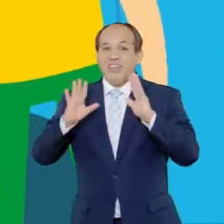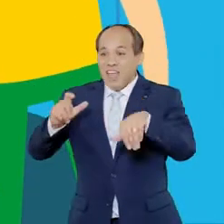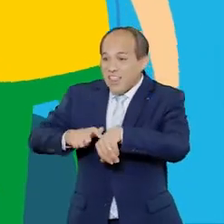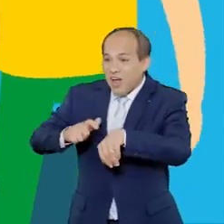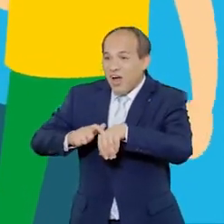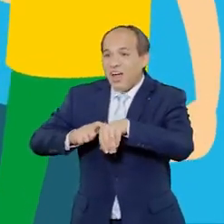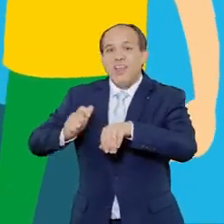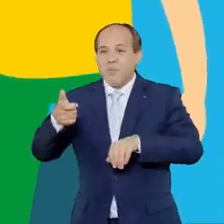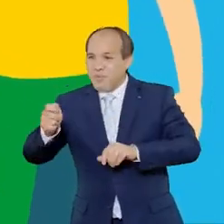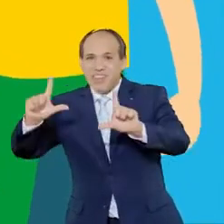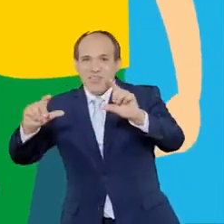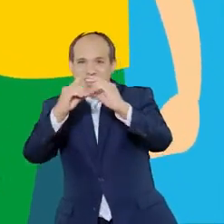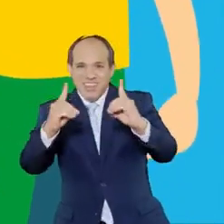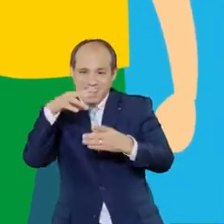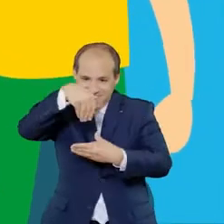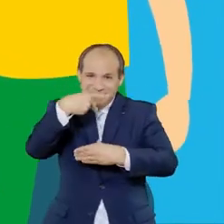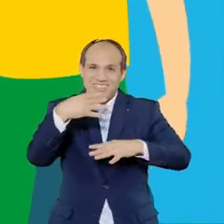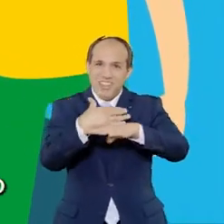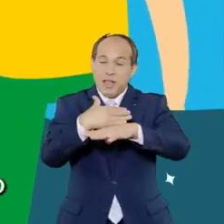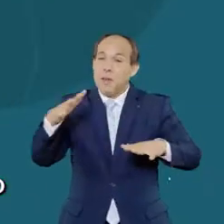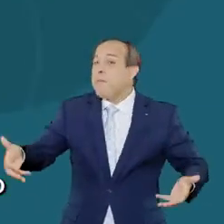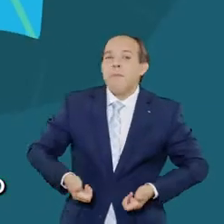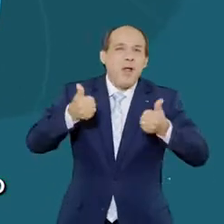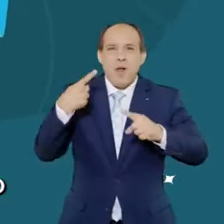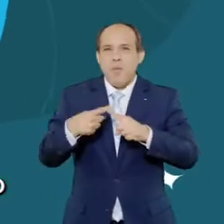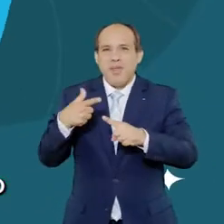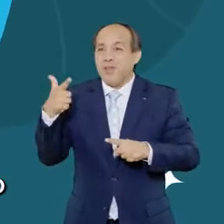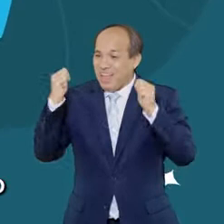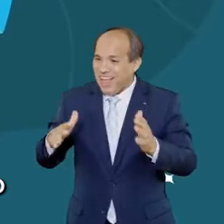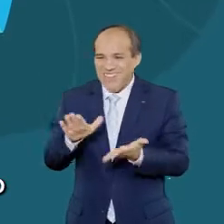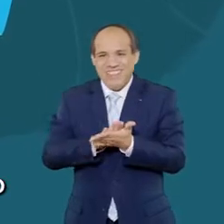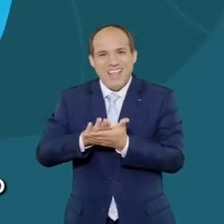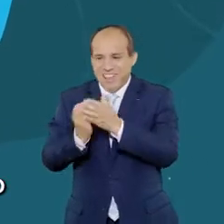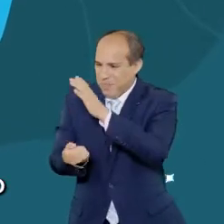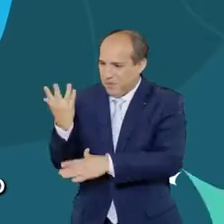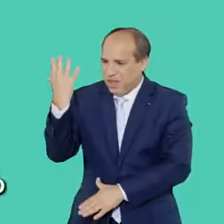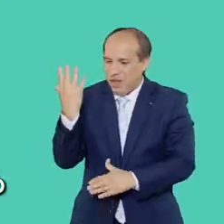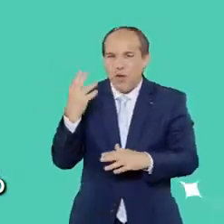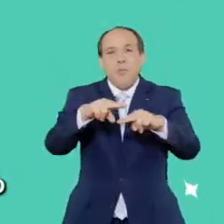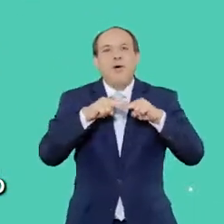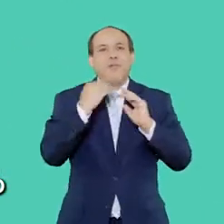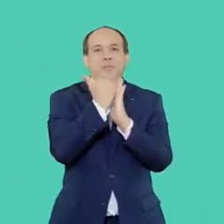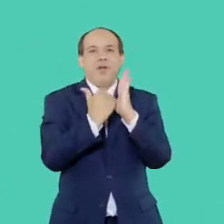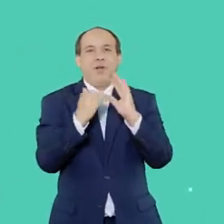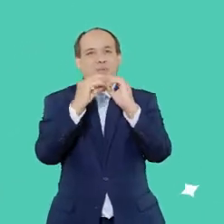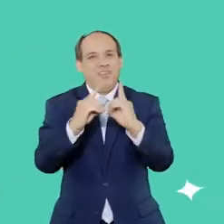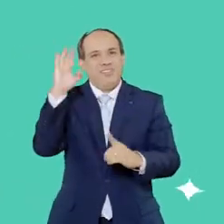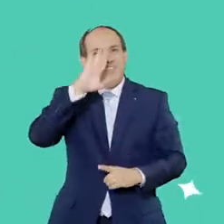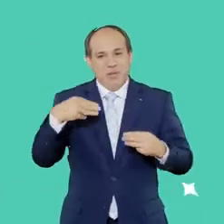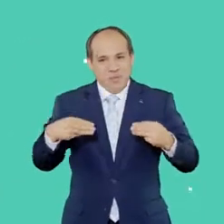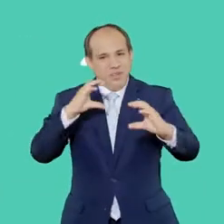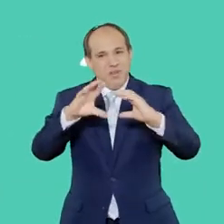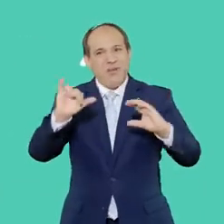Chegou a hora de ligar de vez a TV digital na sua cidade. E o melhor de tudo, sem nenhum custo para implantação. Com o